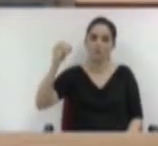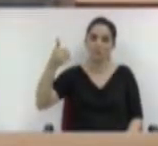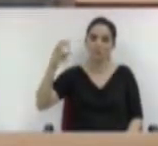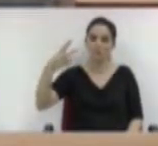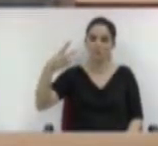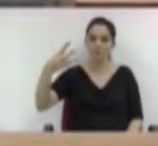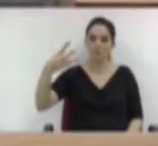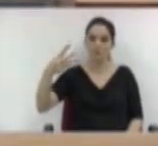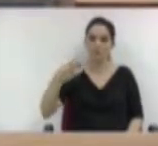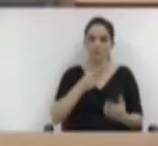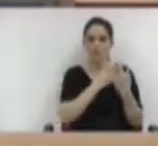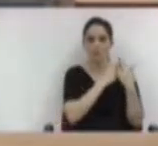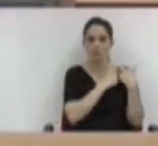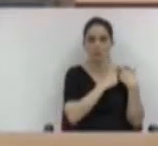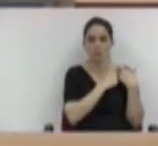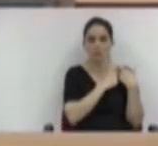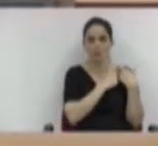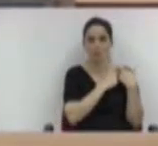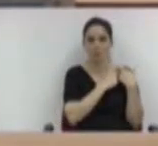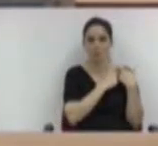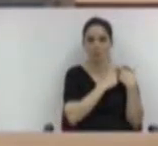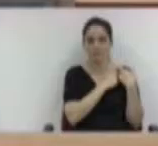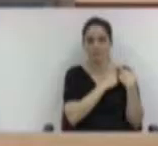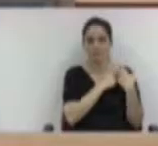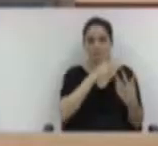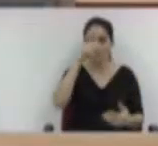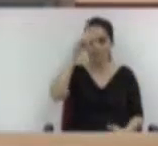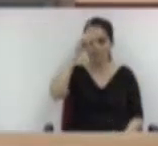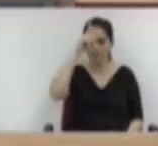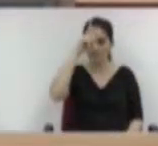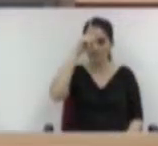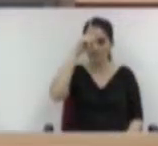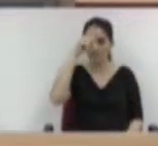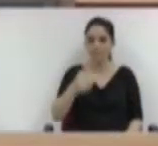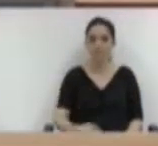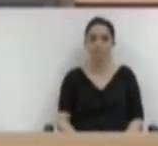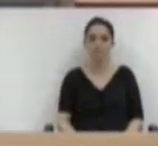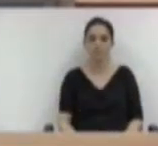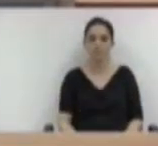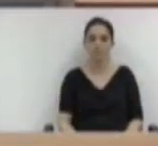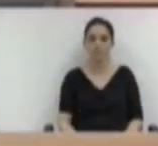362/2013. Autor Sidney Pascotto, Lemão da Jeová Rafá.